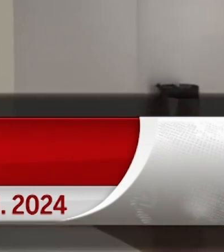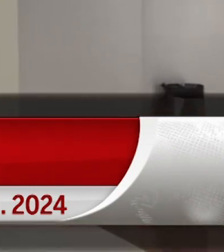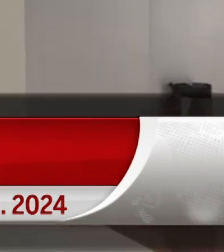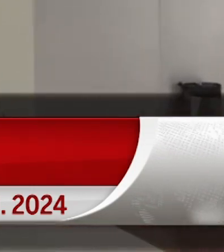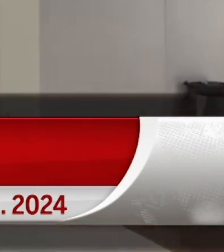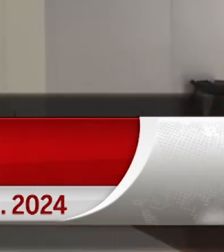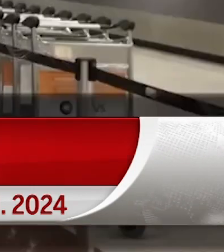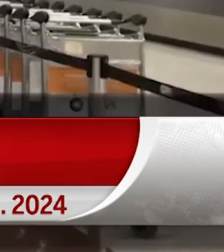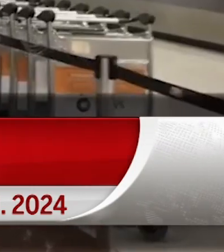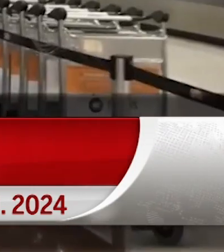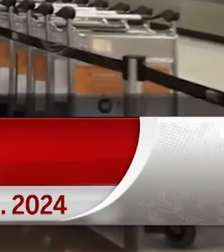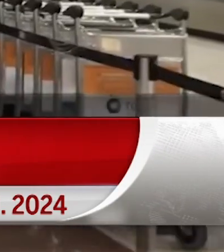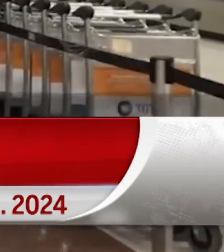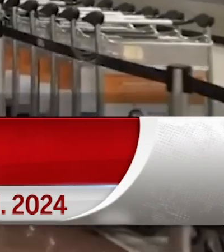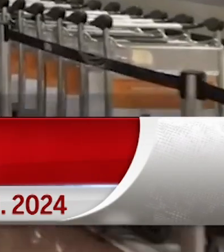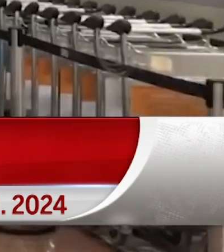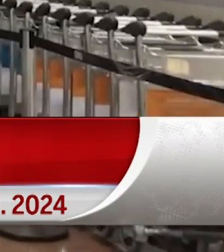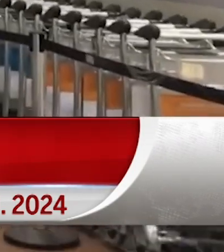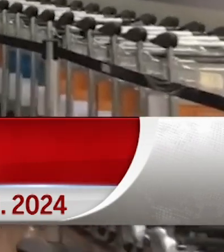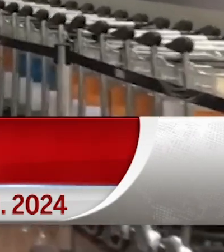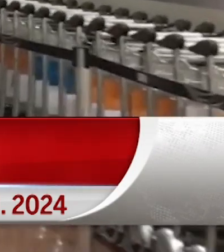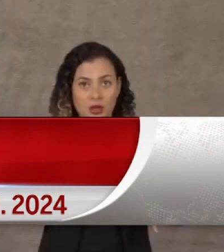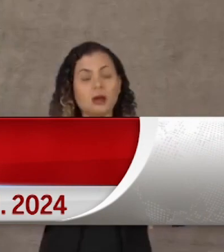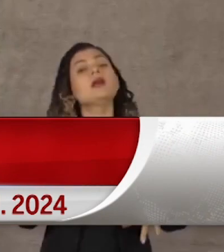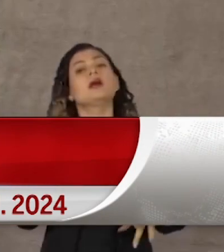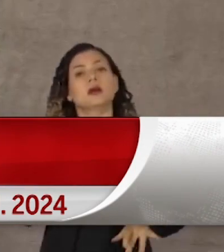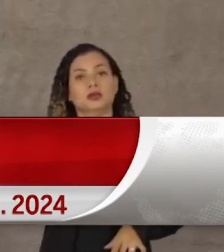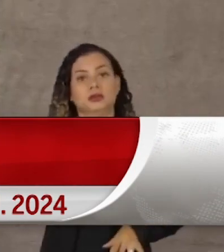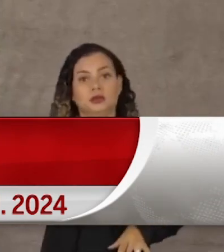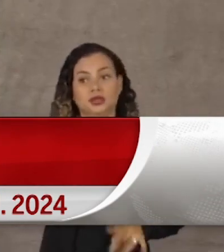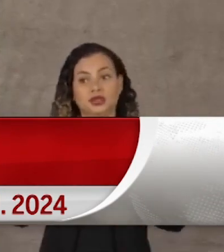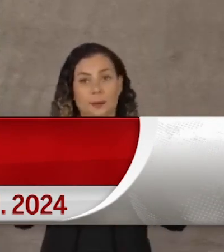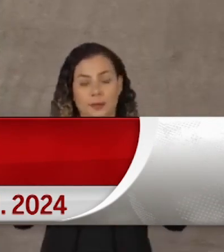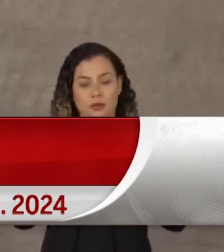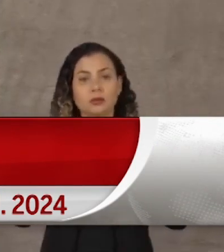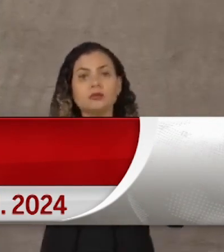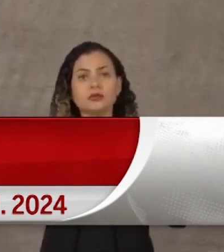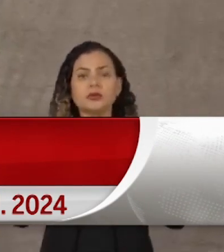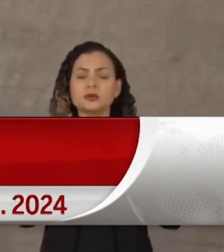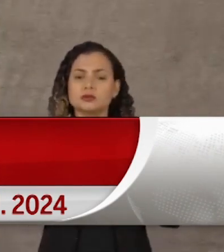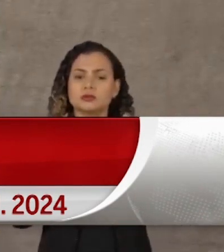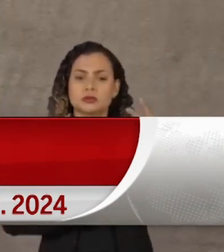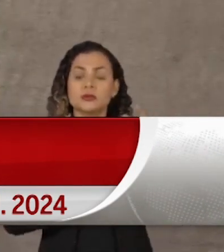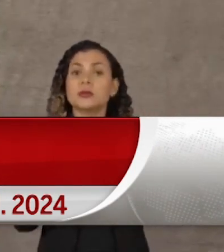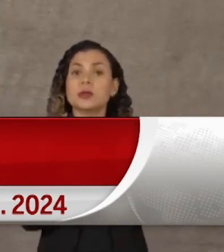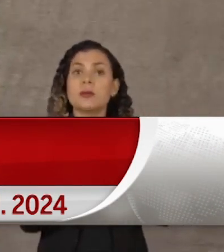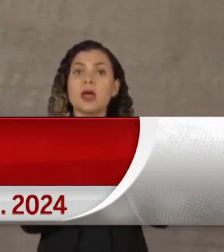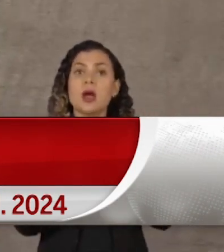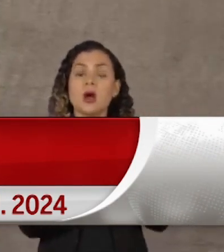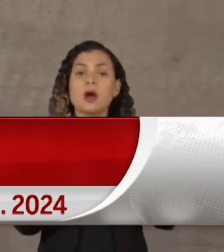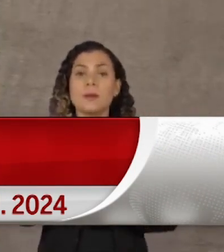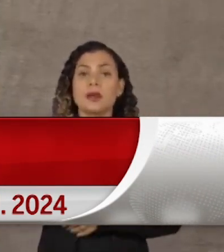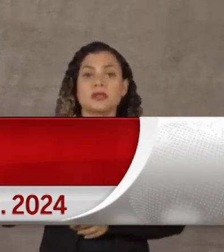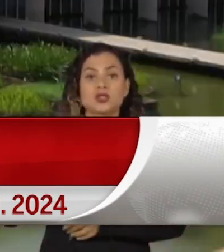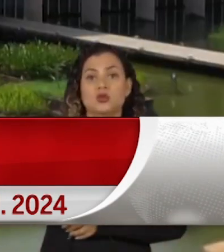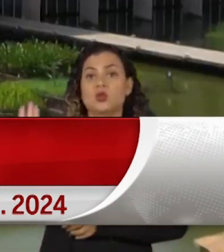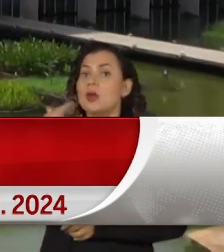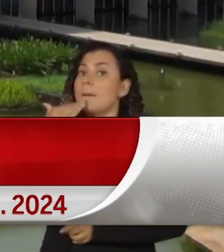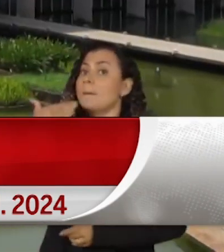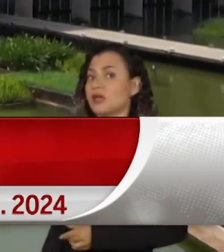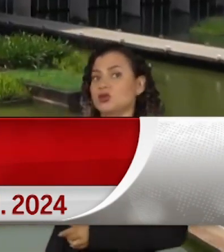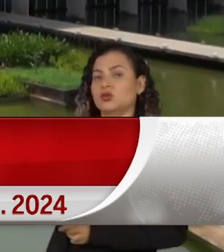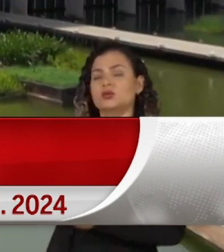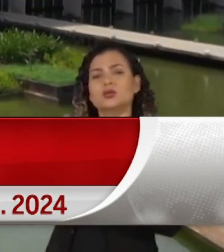de visto consta num decreto publicado em maio deste ano e assinado pelo presidente Luís Inácio Lula da Silva e pelos ministros